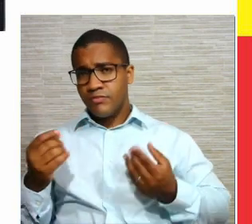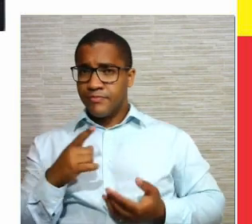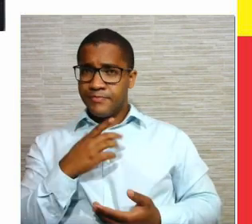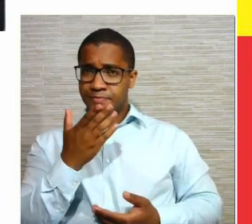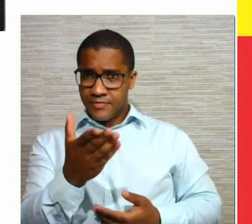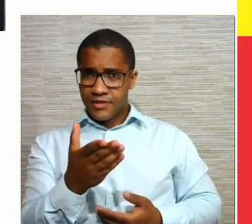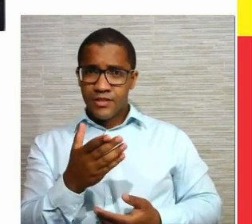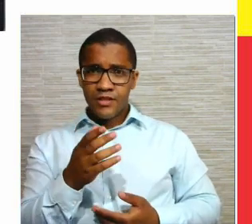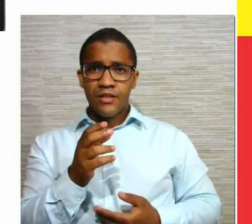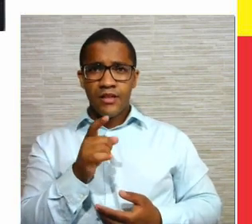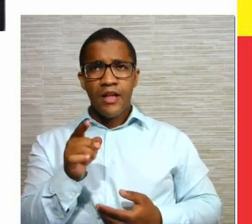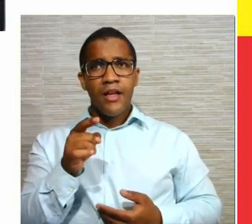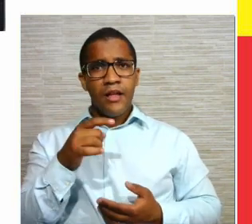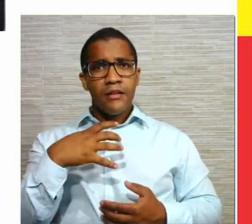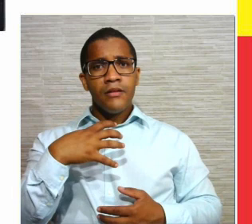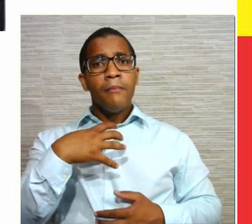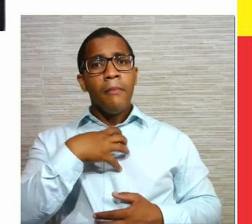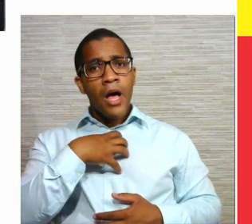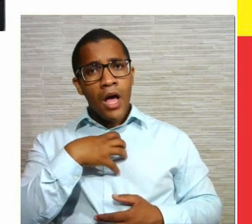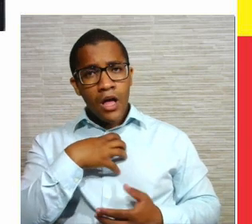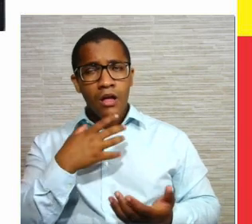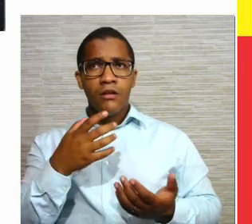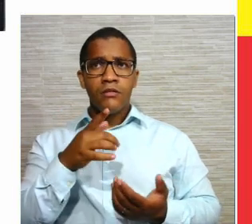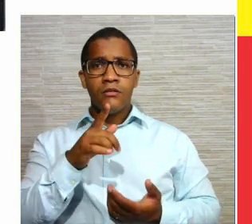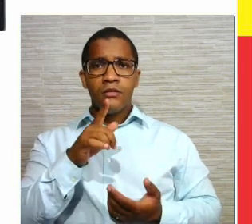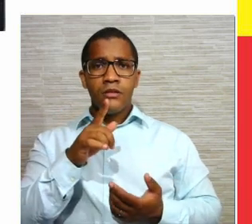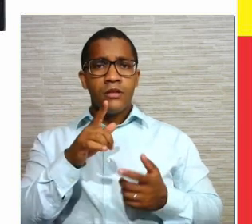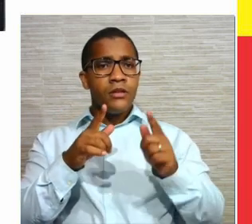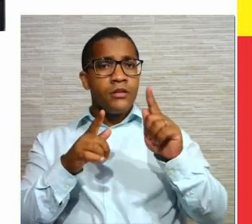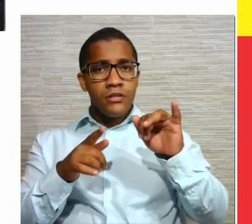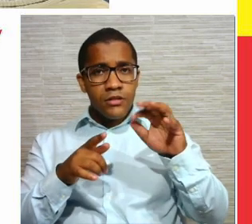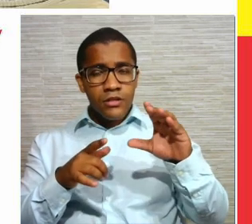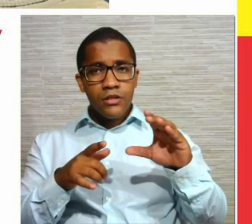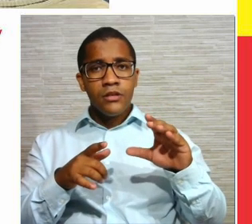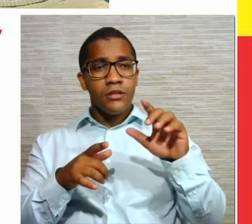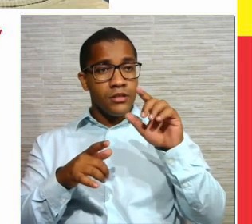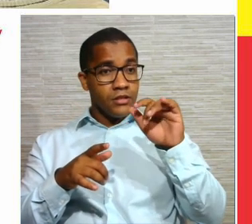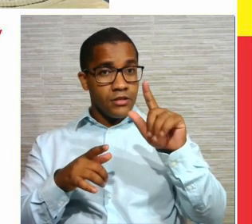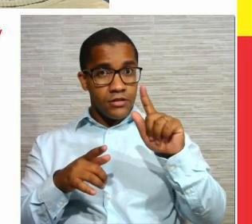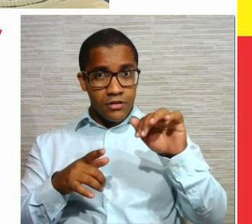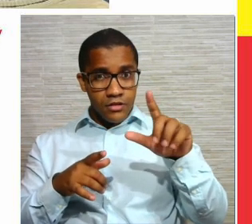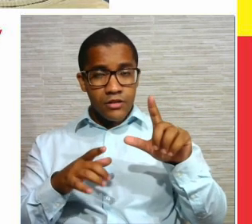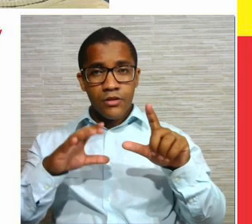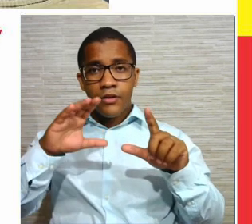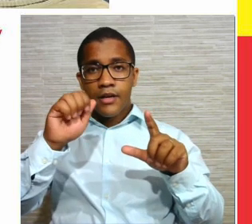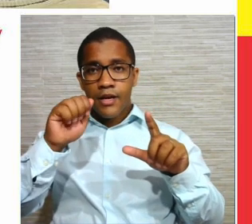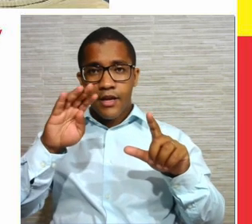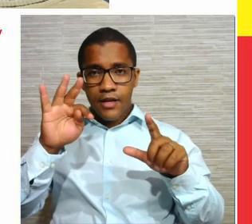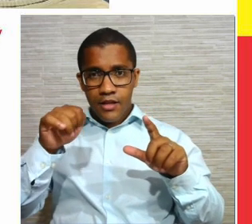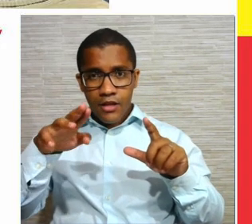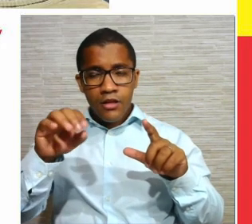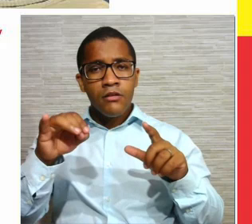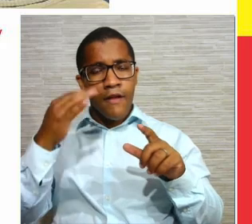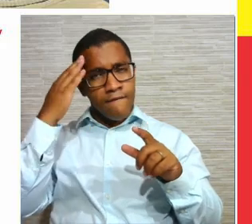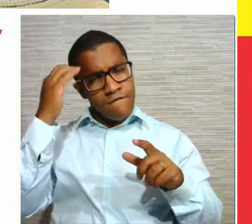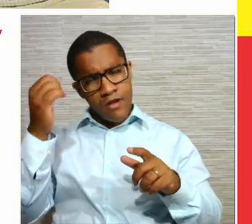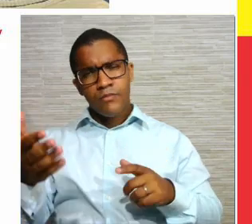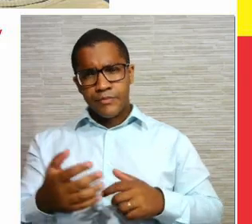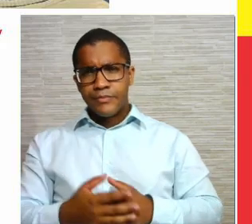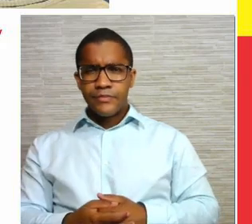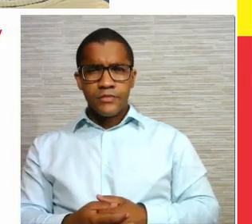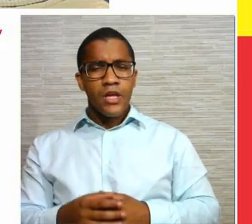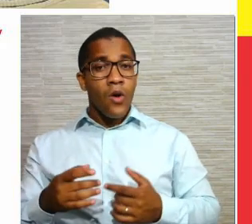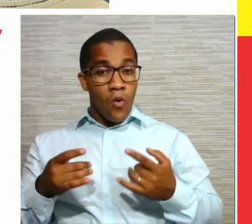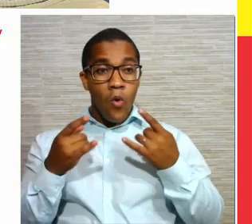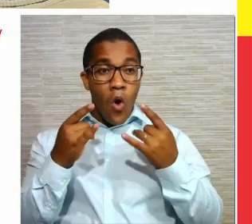então de Novos Baianos, Gil e Caetano, então são grandes nomes. O rock no Brasil, ele começou a